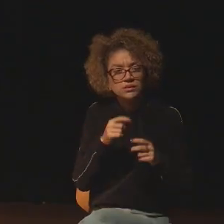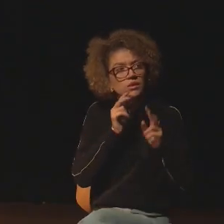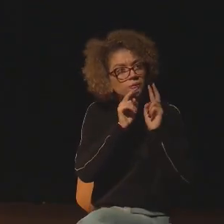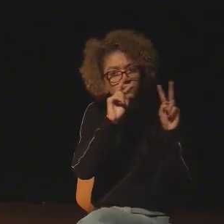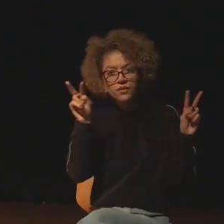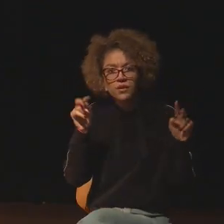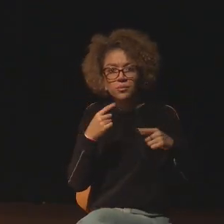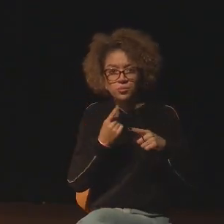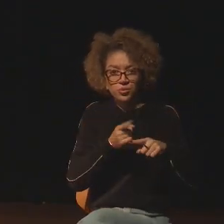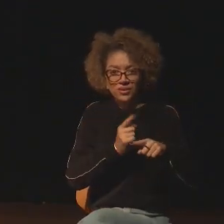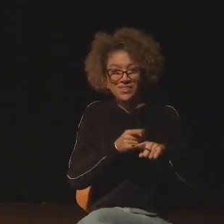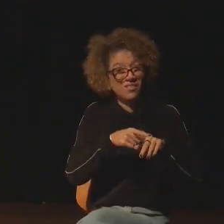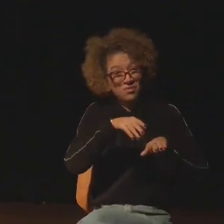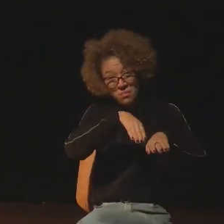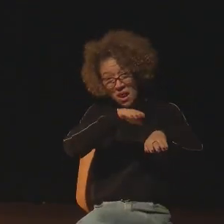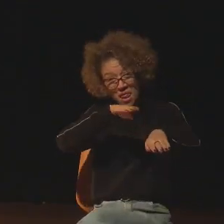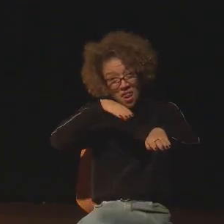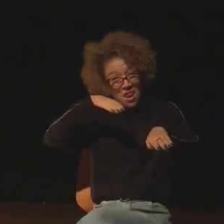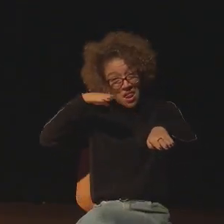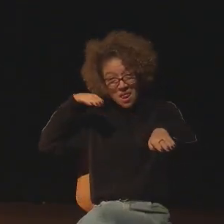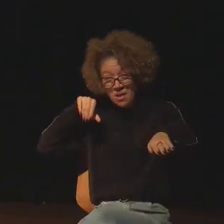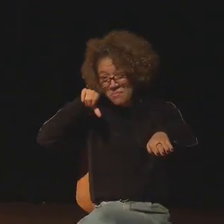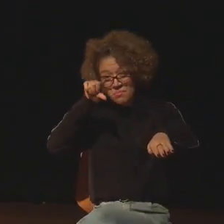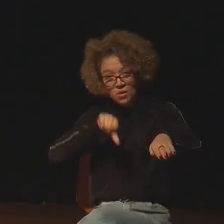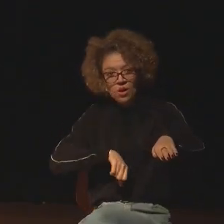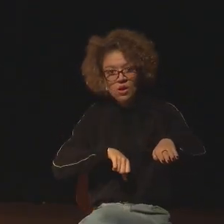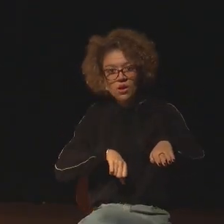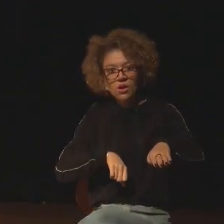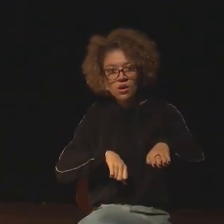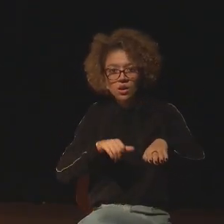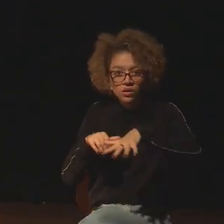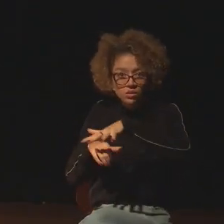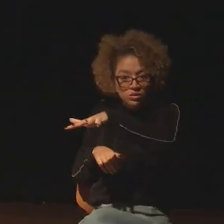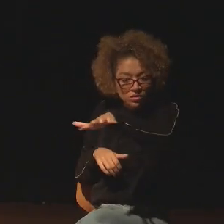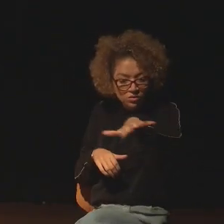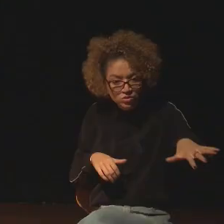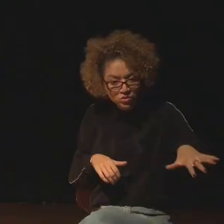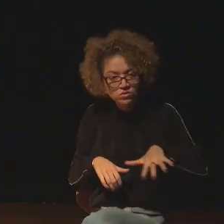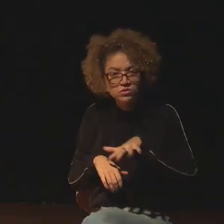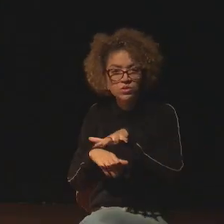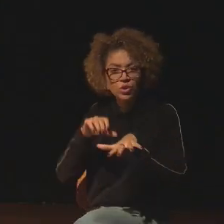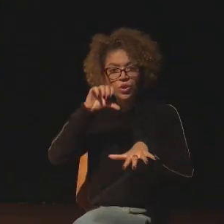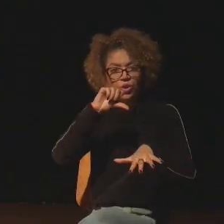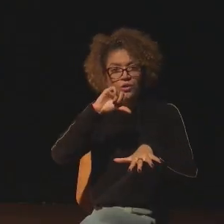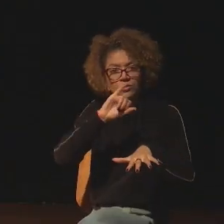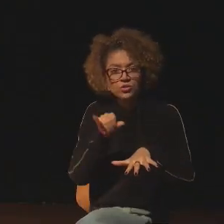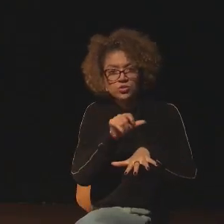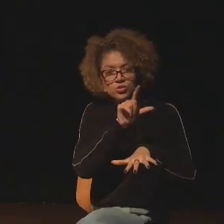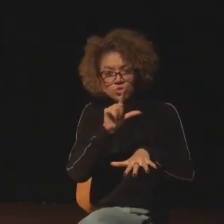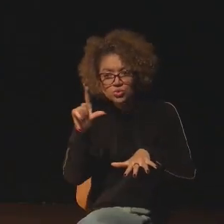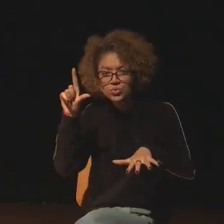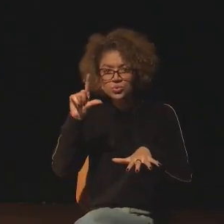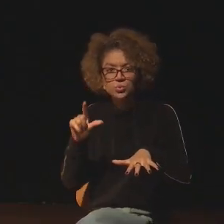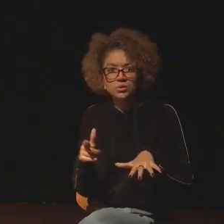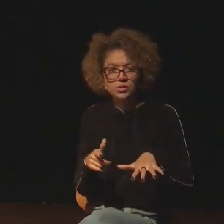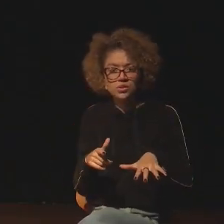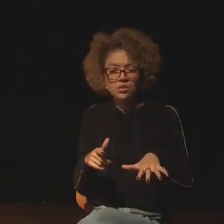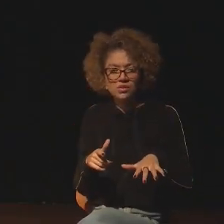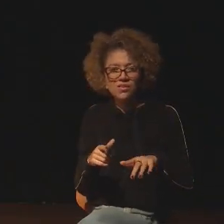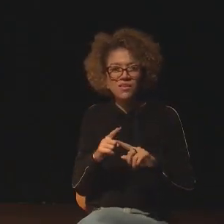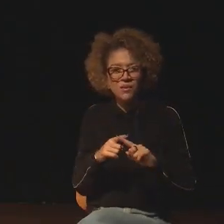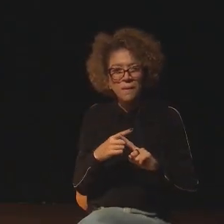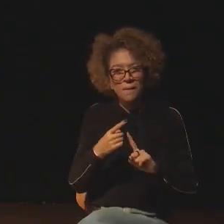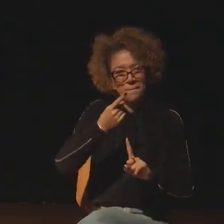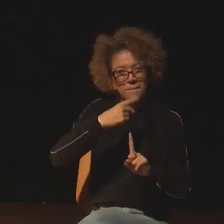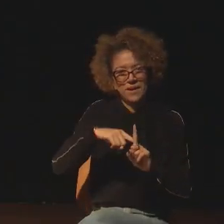que paralisa a nossa região fica justamente ali na entrada da 9 de Julho e na frente da Fundação Getúlio Vargas, onde você